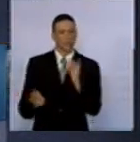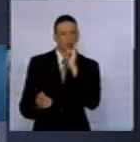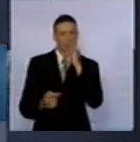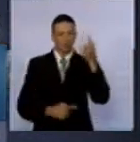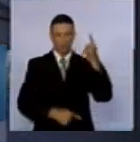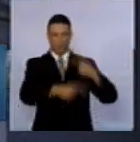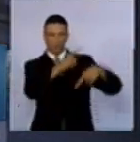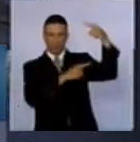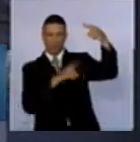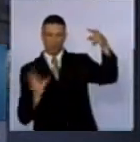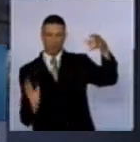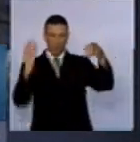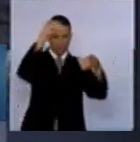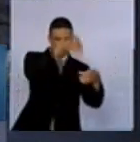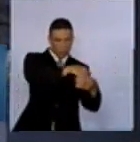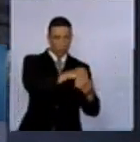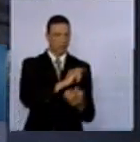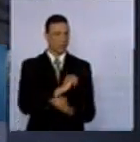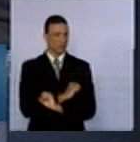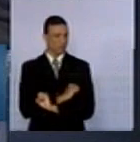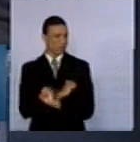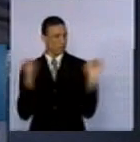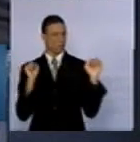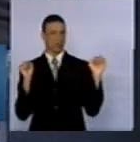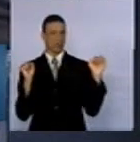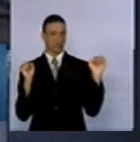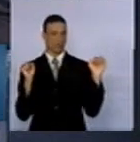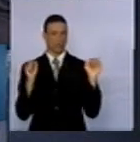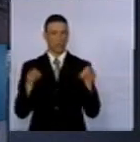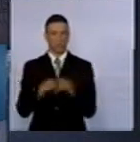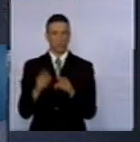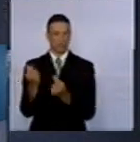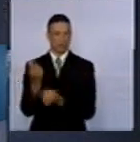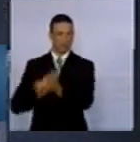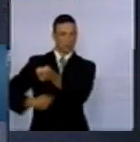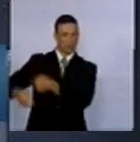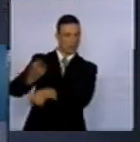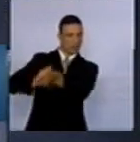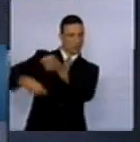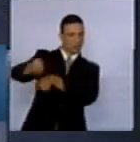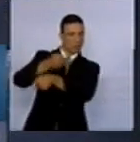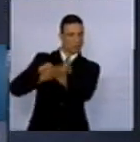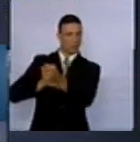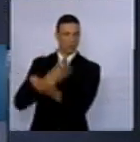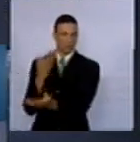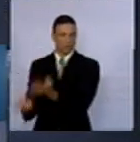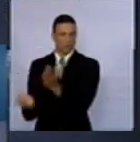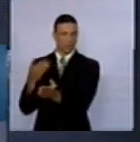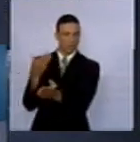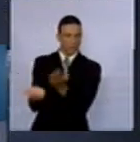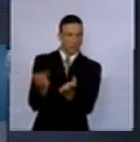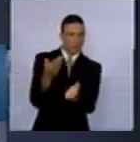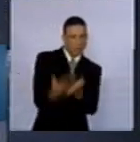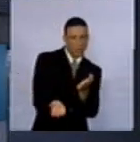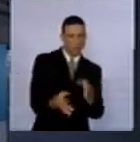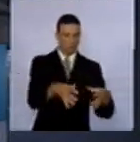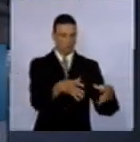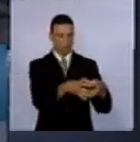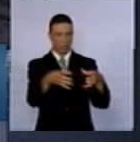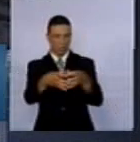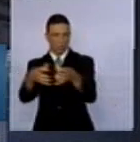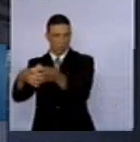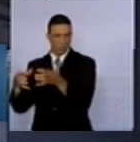convergência e não pode utilizar desses recursos de convergência Para poderem aumentar as suas receitas fazer em grandes grupos